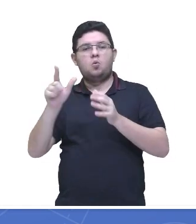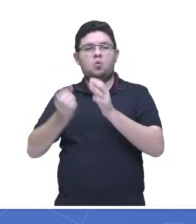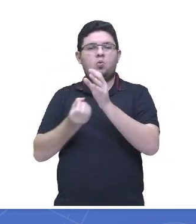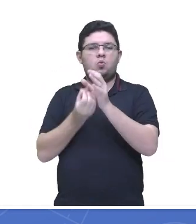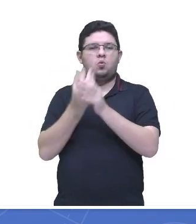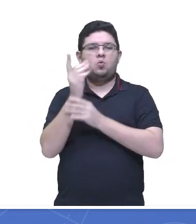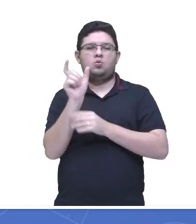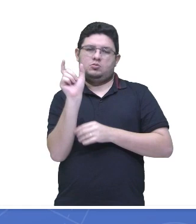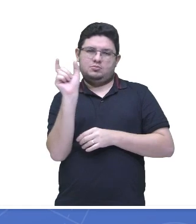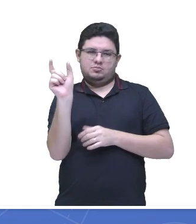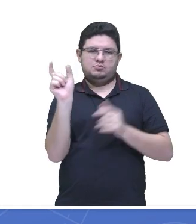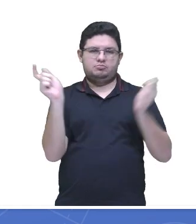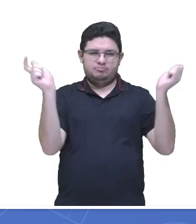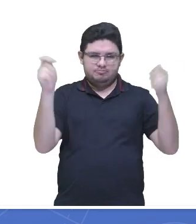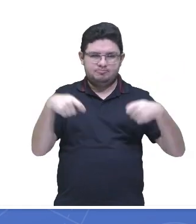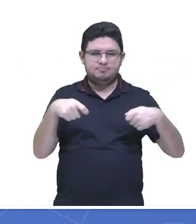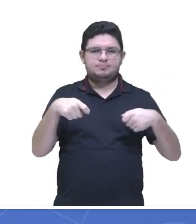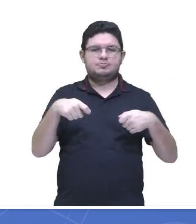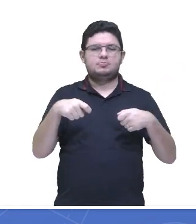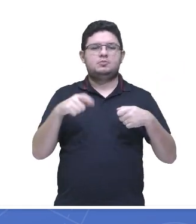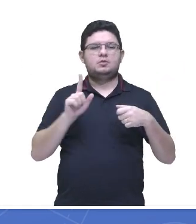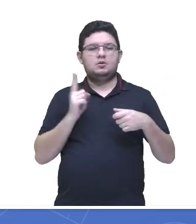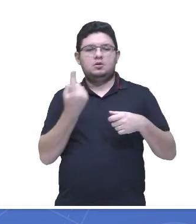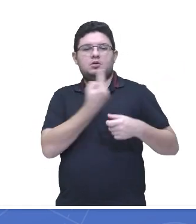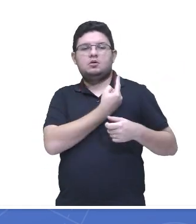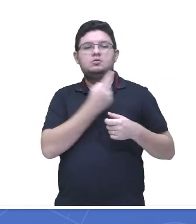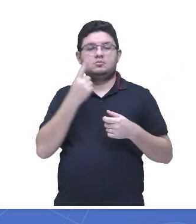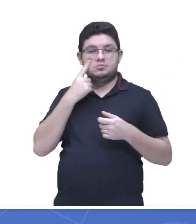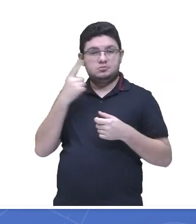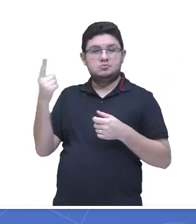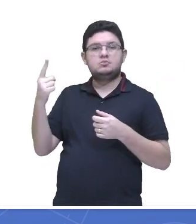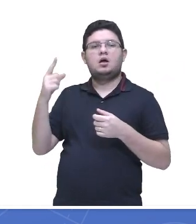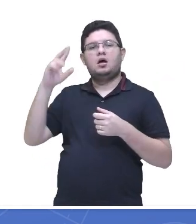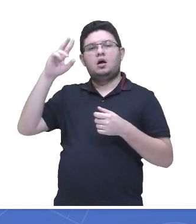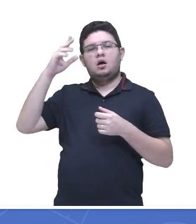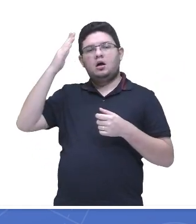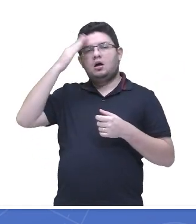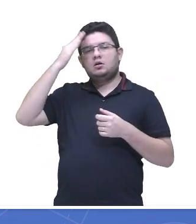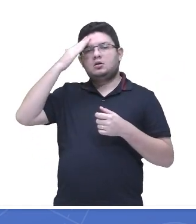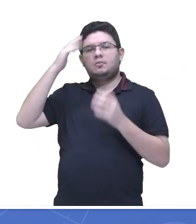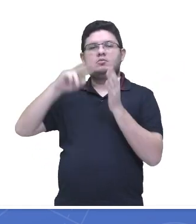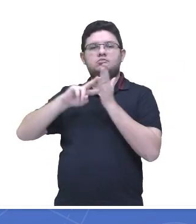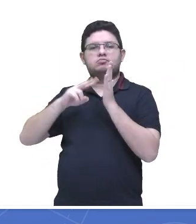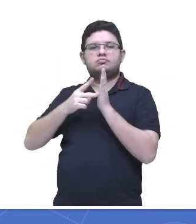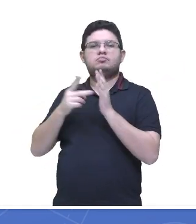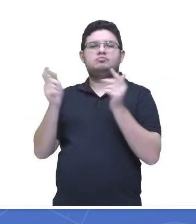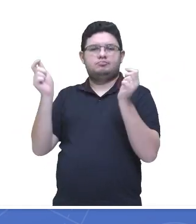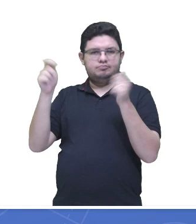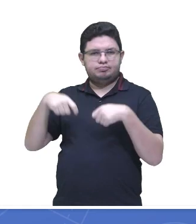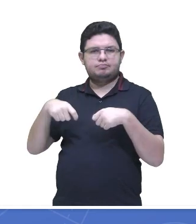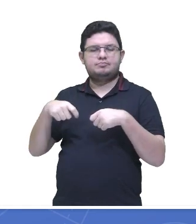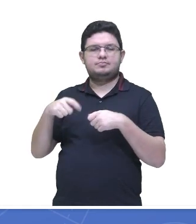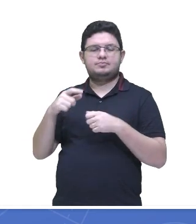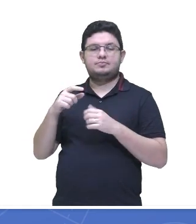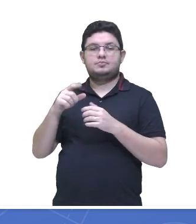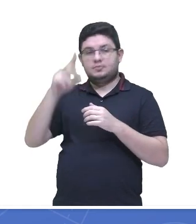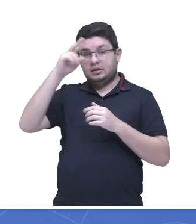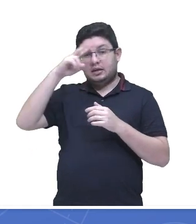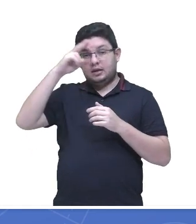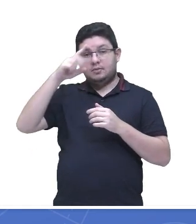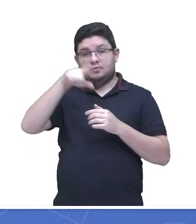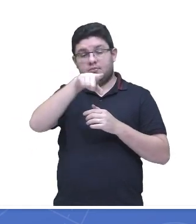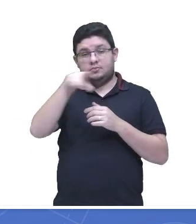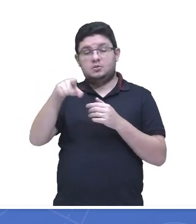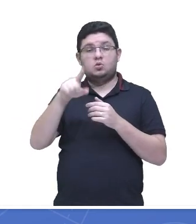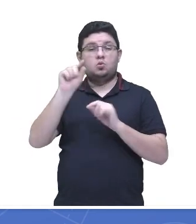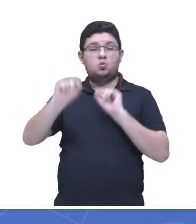sufixo nos ajuda a adivinhar o significado das palavras, como eu falei para você anteriormente. Então, lembrem disso, né? Que